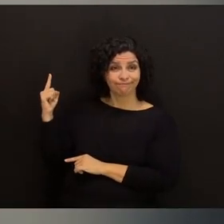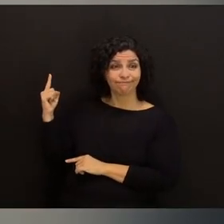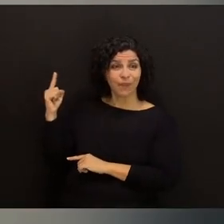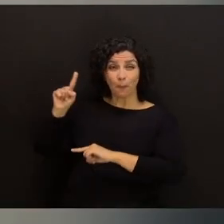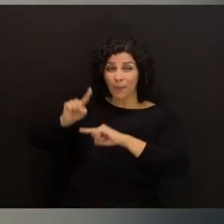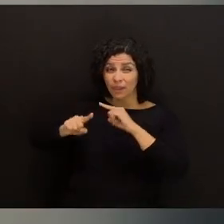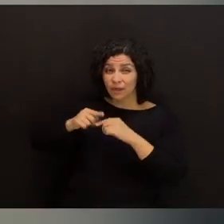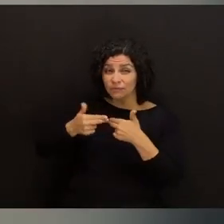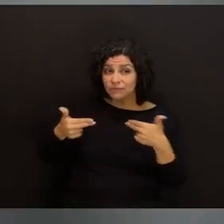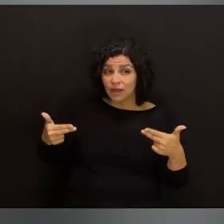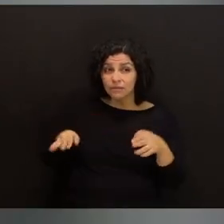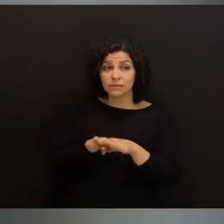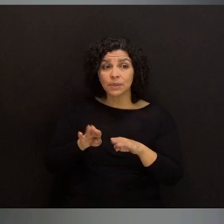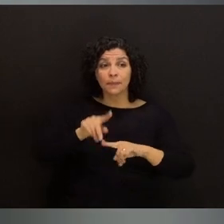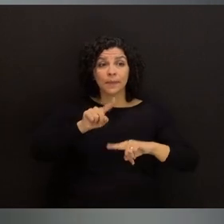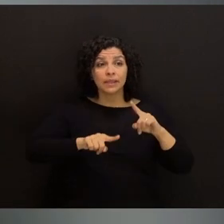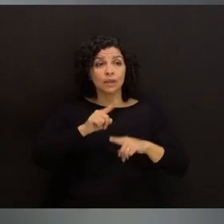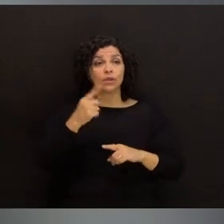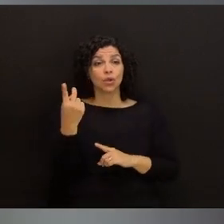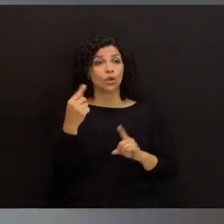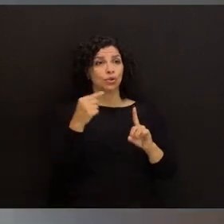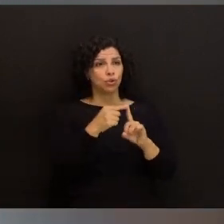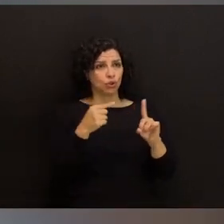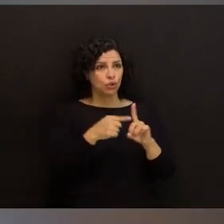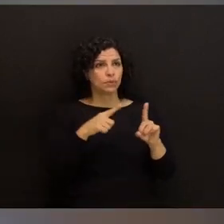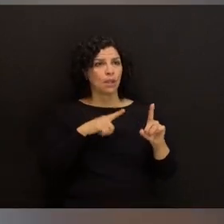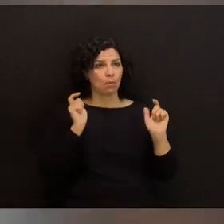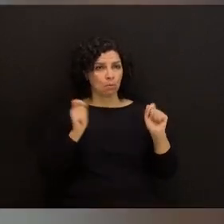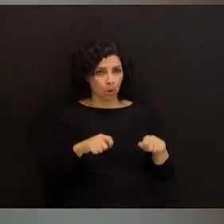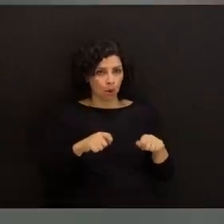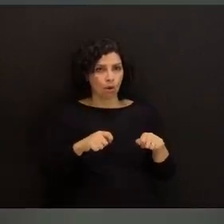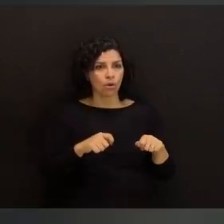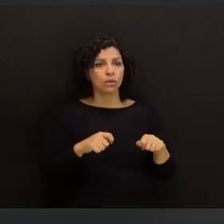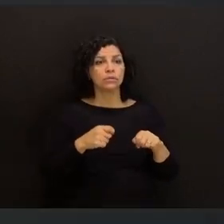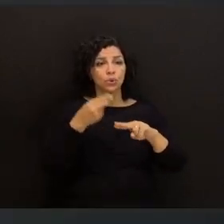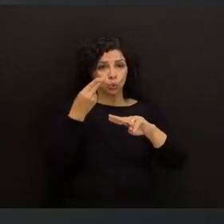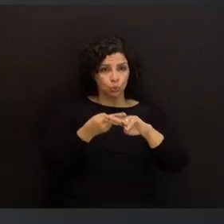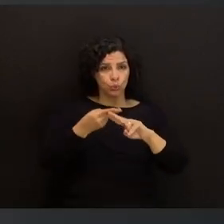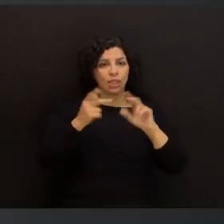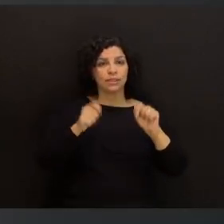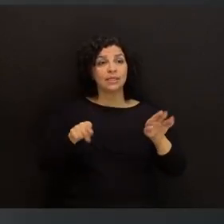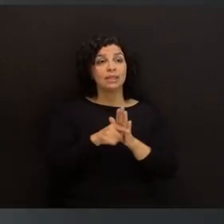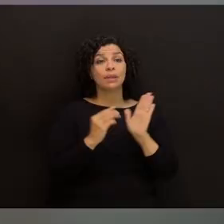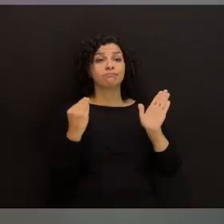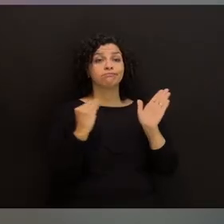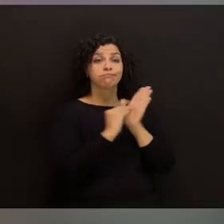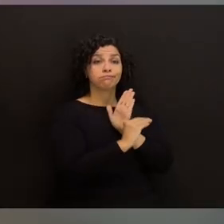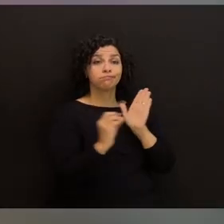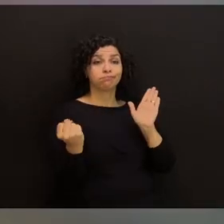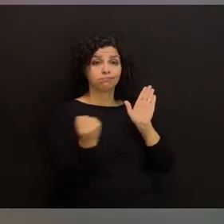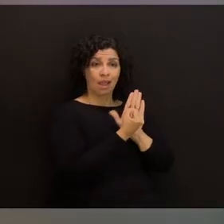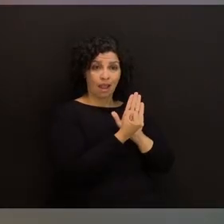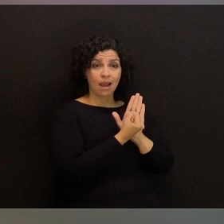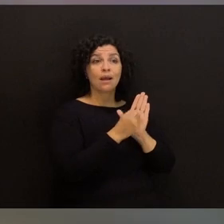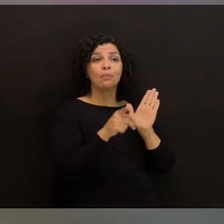objeto esses objetos eram de dois tipos objetos que poderiam serem servíveis mas que tinham patrimônio e uma gama vários objetos que